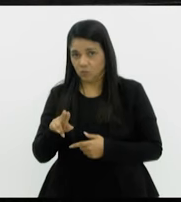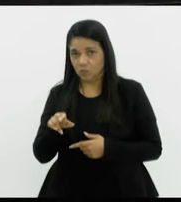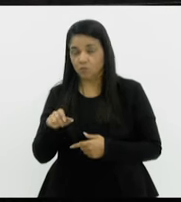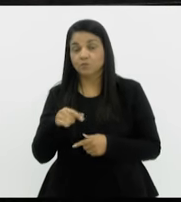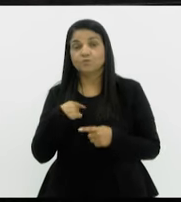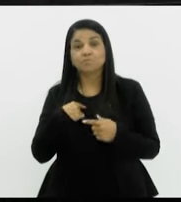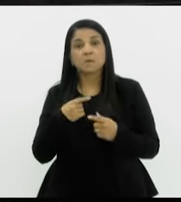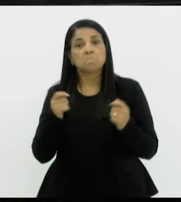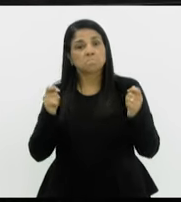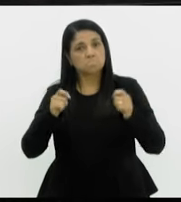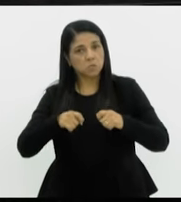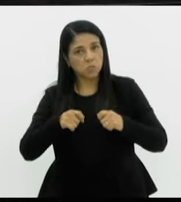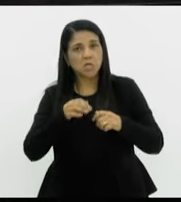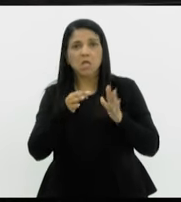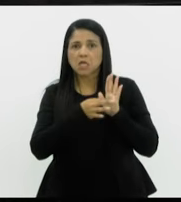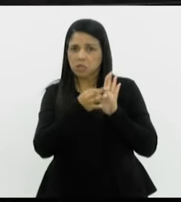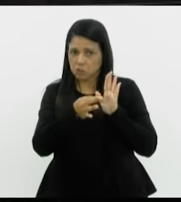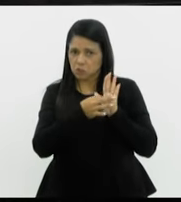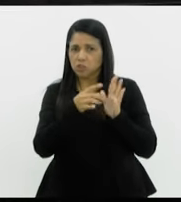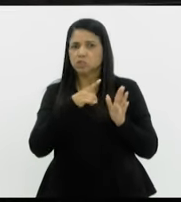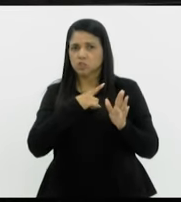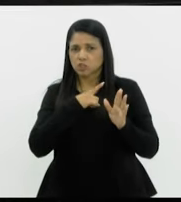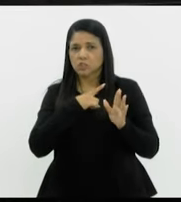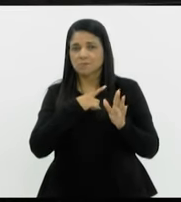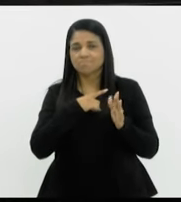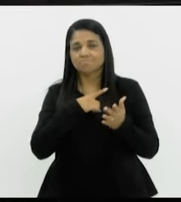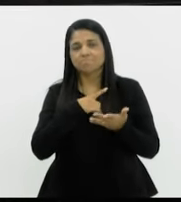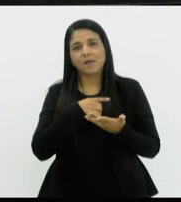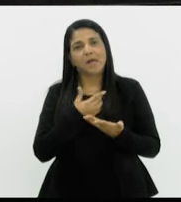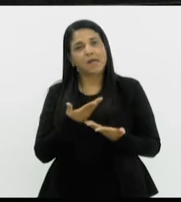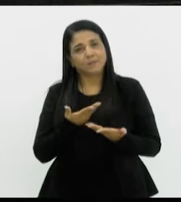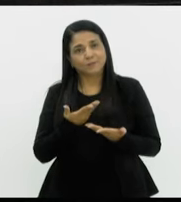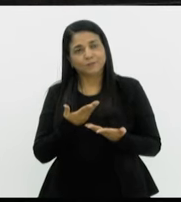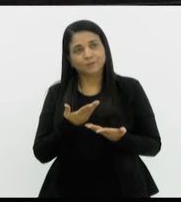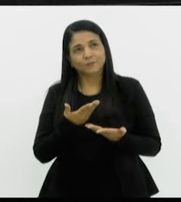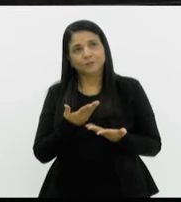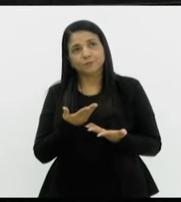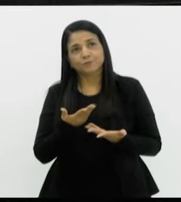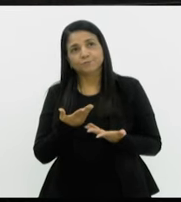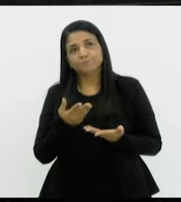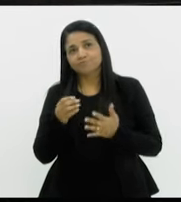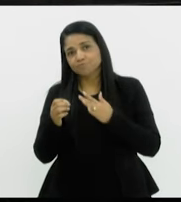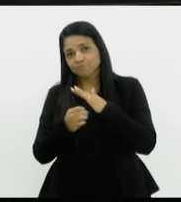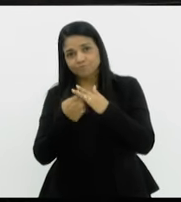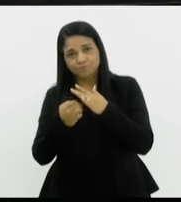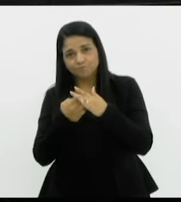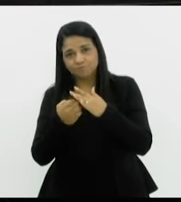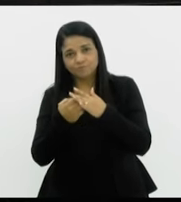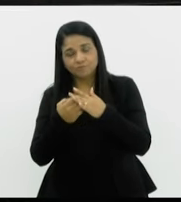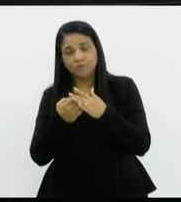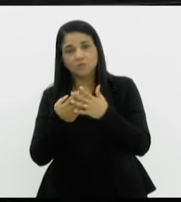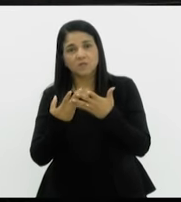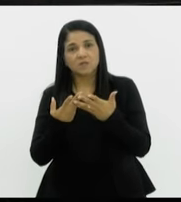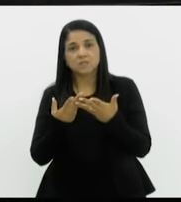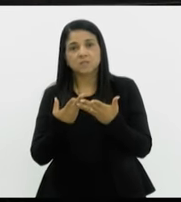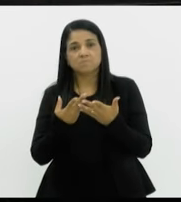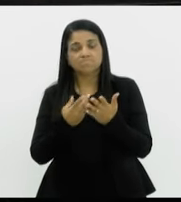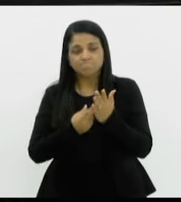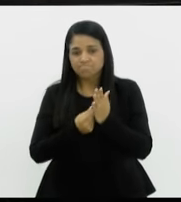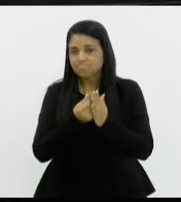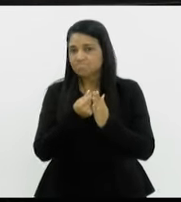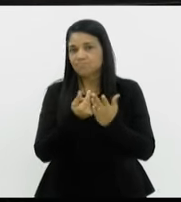podia-se ter muitas críticas. Mas não faltava essa estatal os recursos para ela se